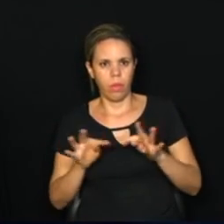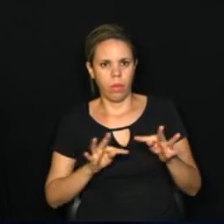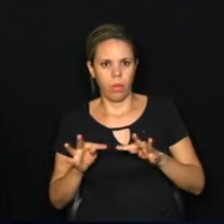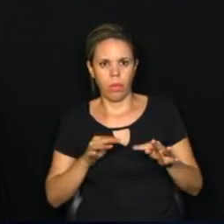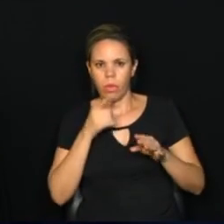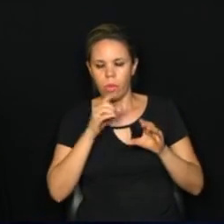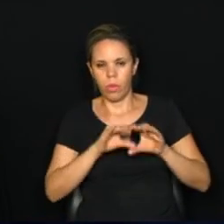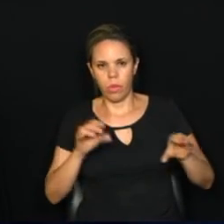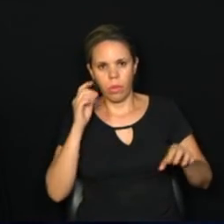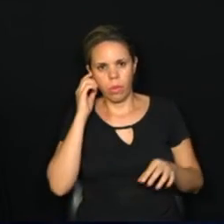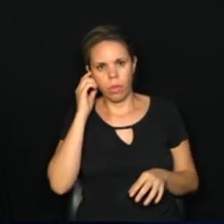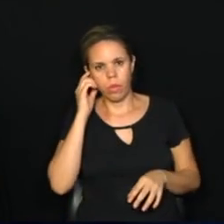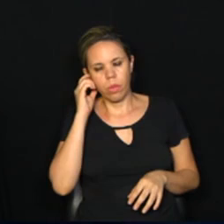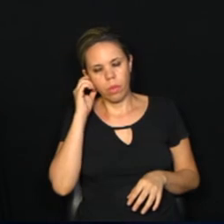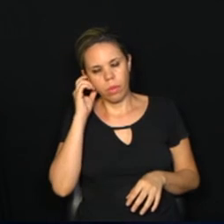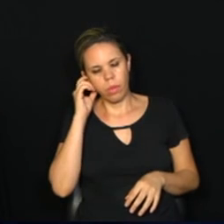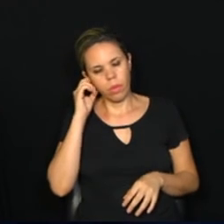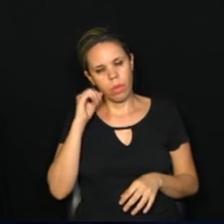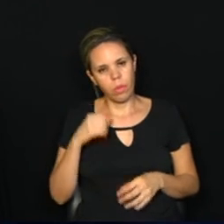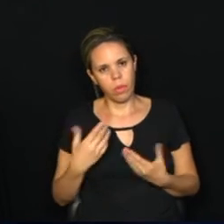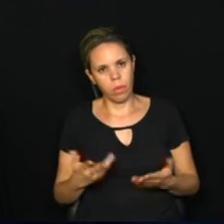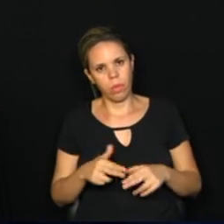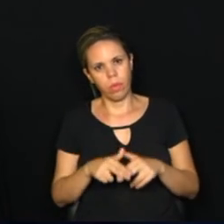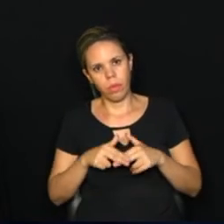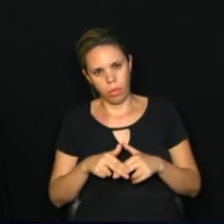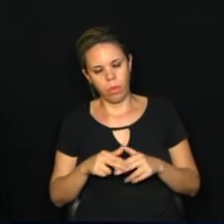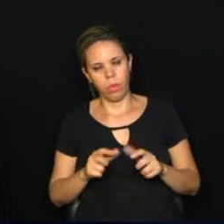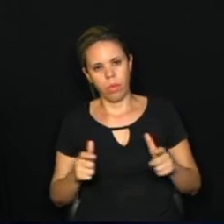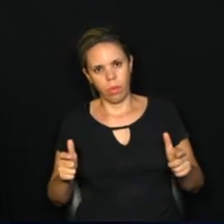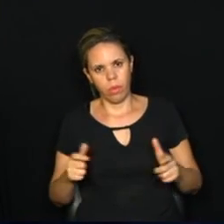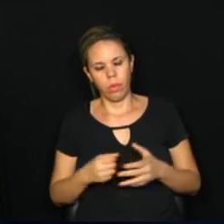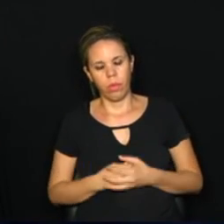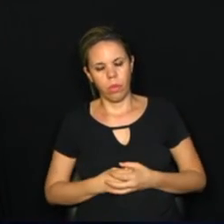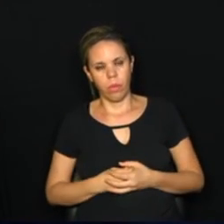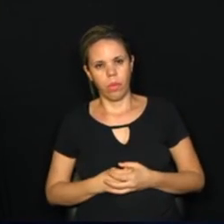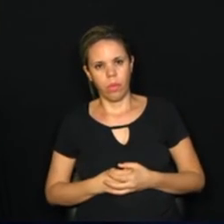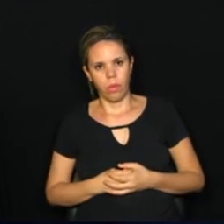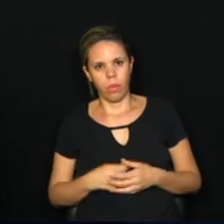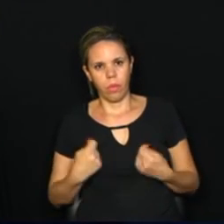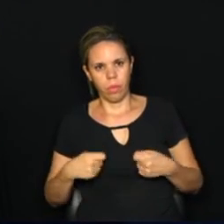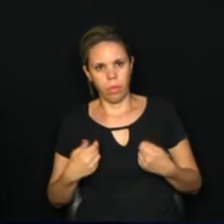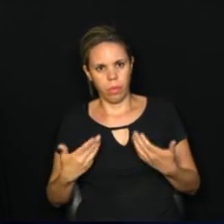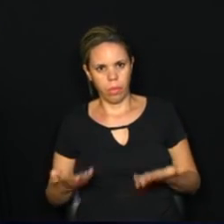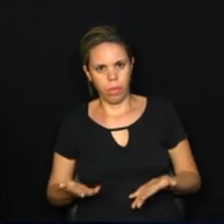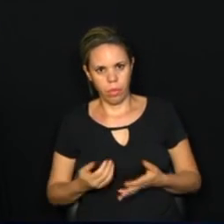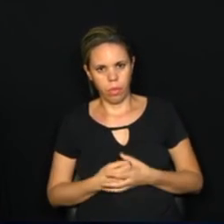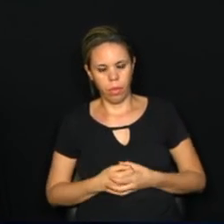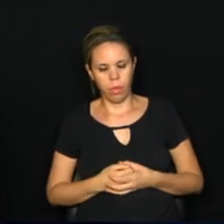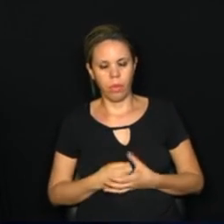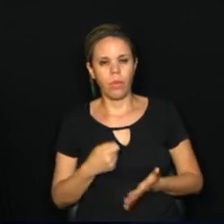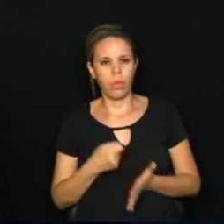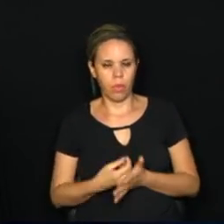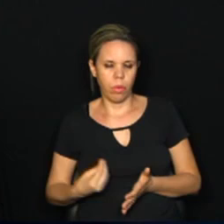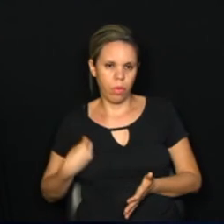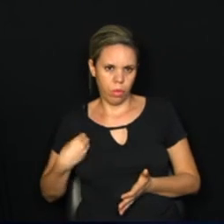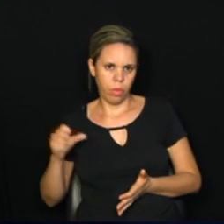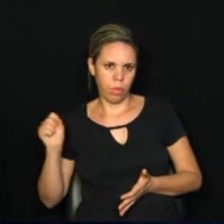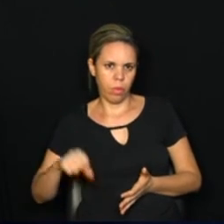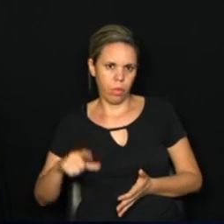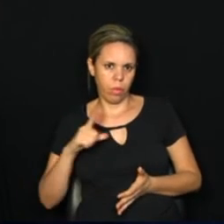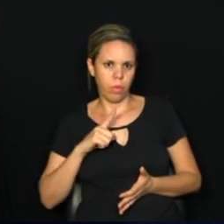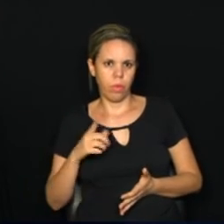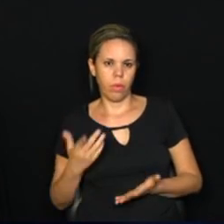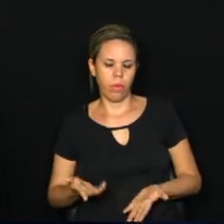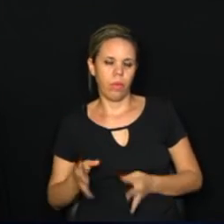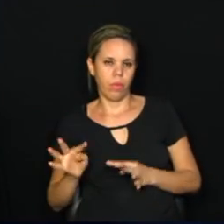esgoto, né? Então a nossa bacia, em função do crescimento dela e das necessidades, existe essa necessidade de que